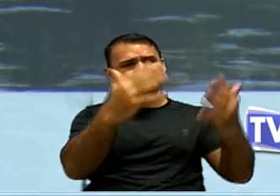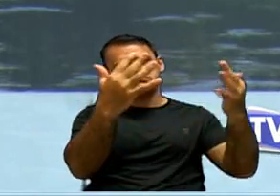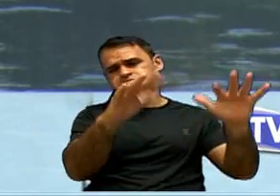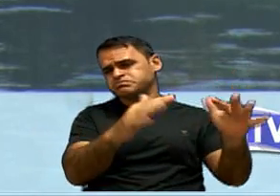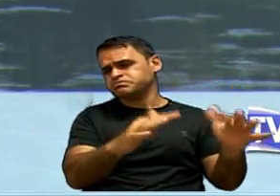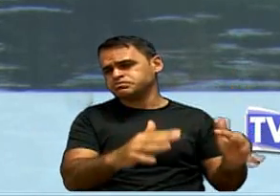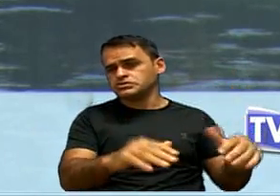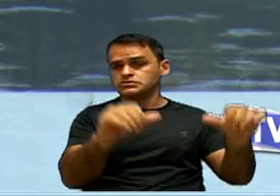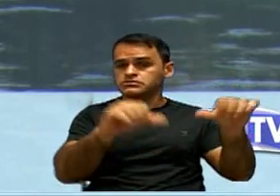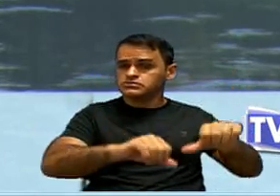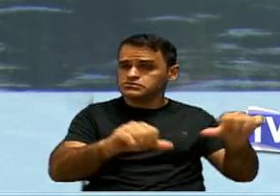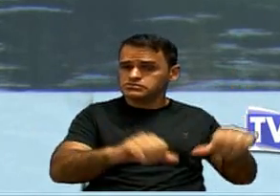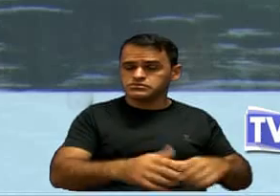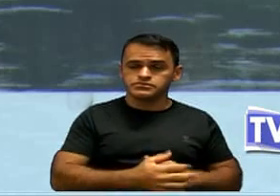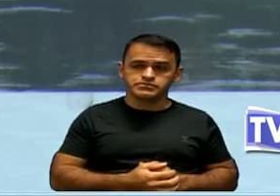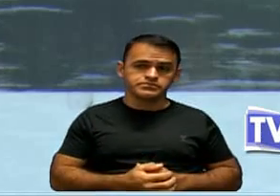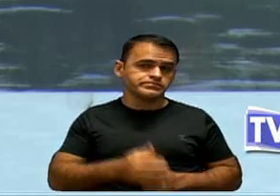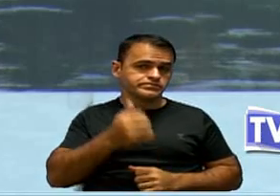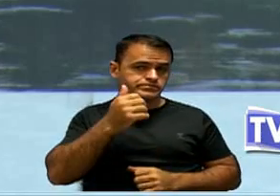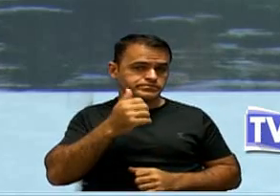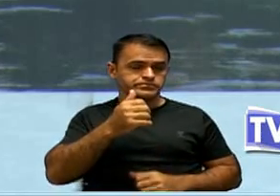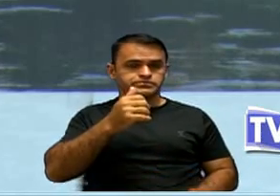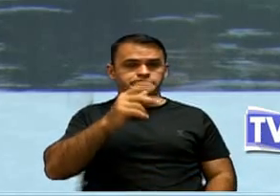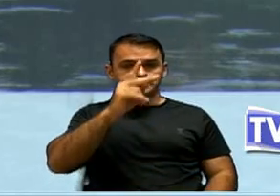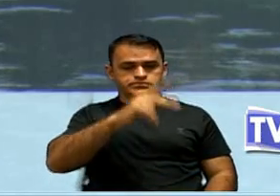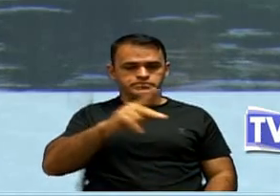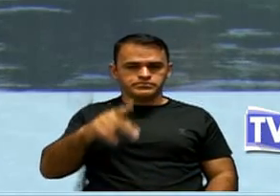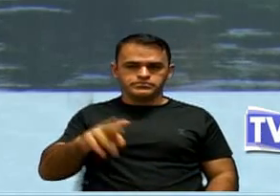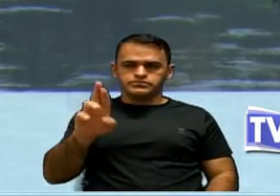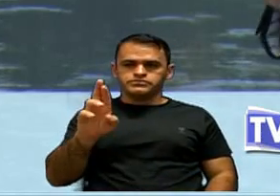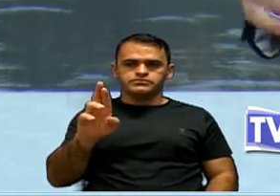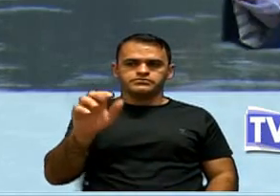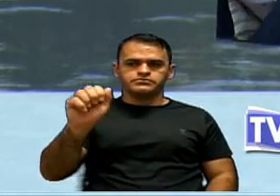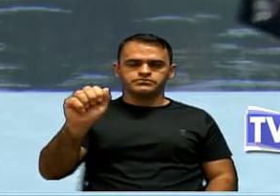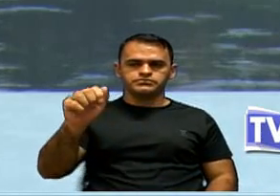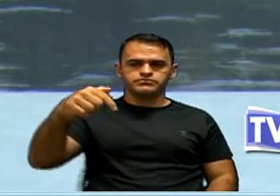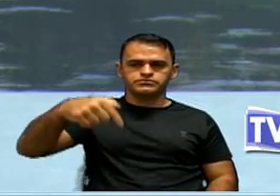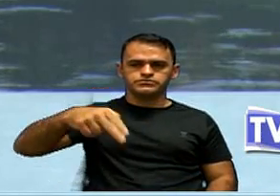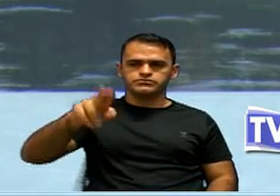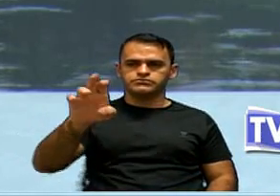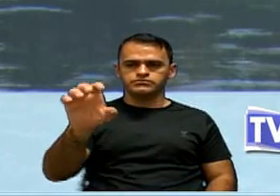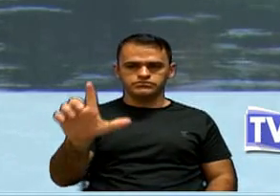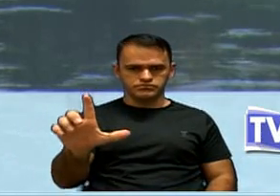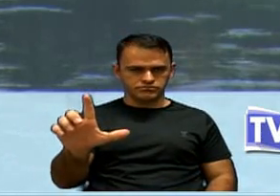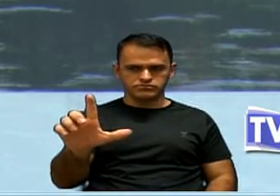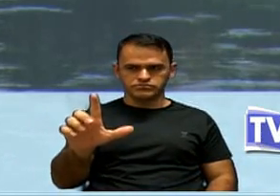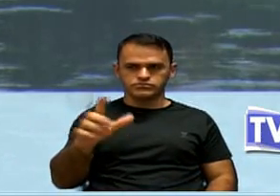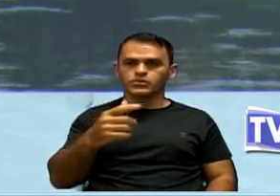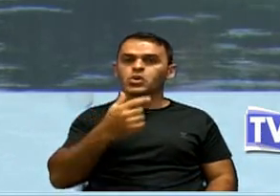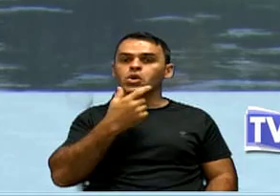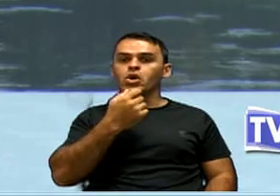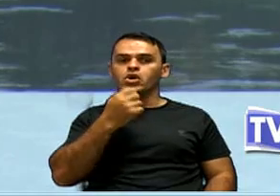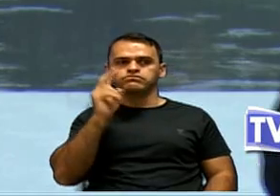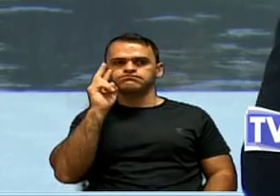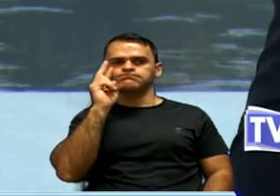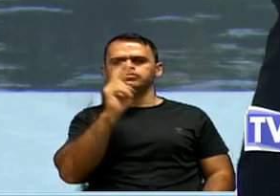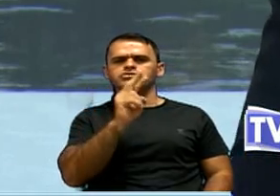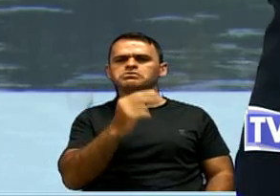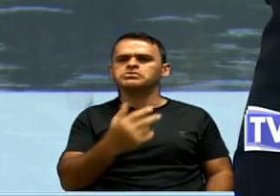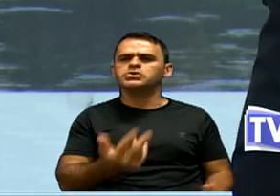Militão, essa mãe, essa professora Raquel, que lá no São Bento viu o homem saindo com os cabos,